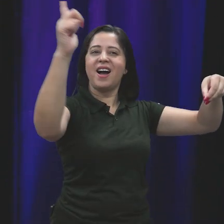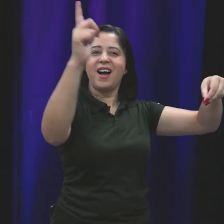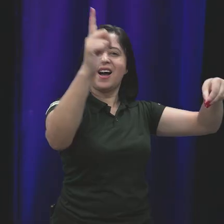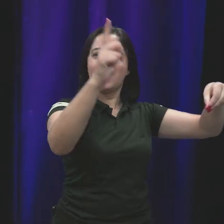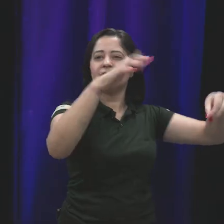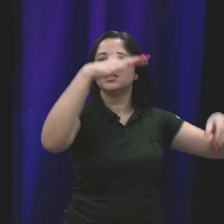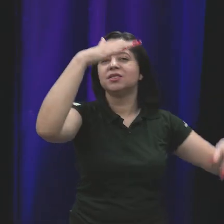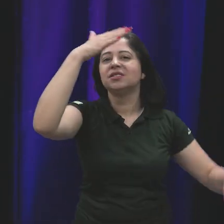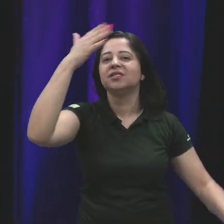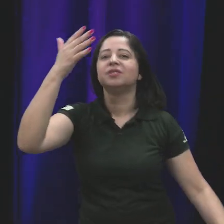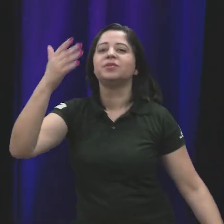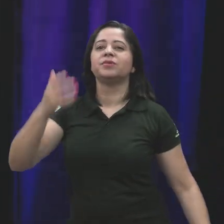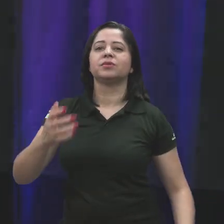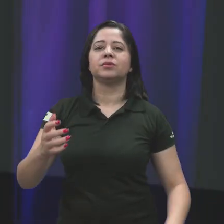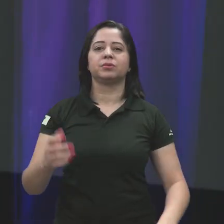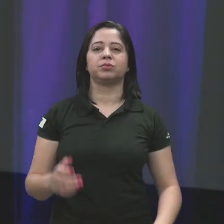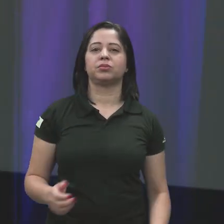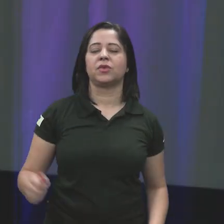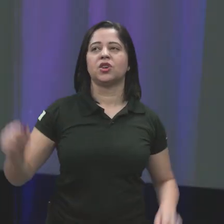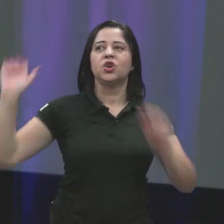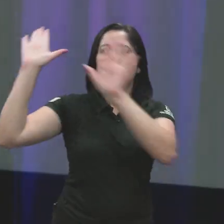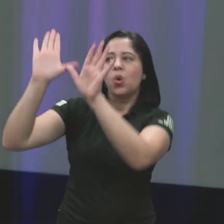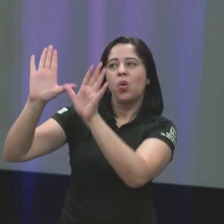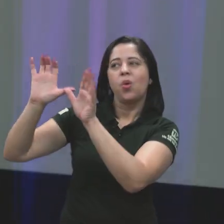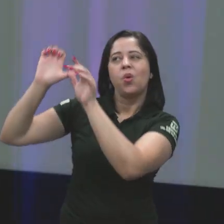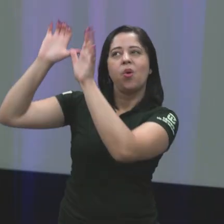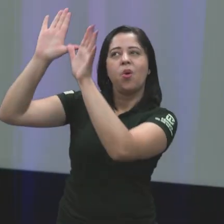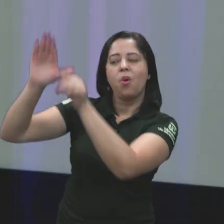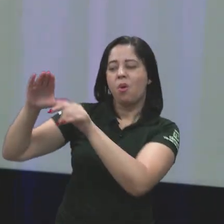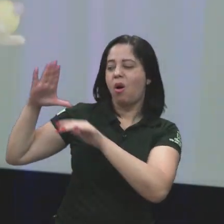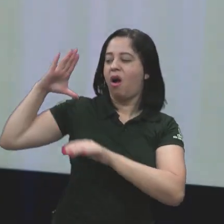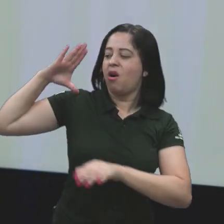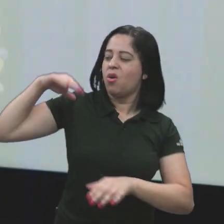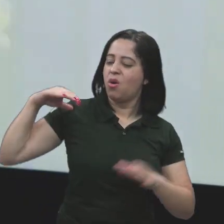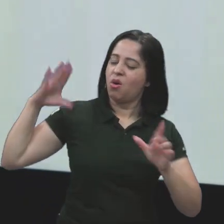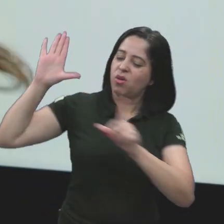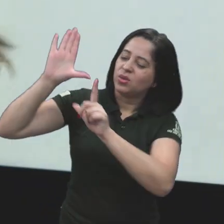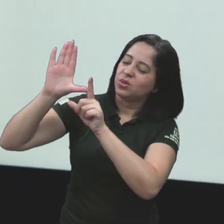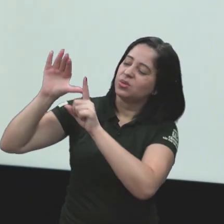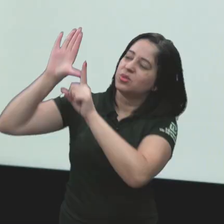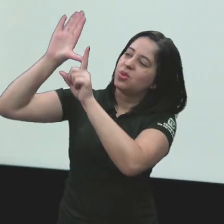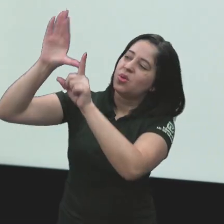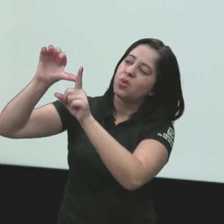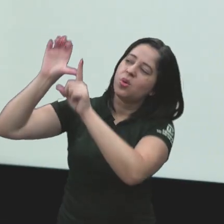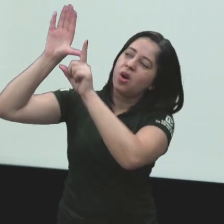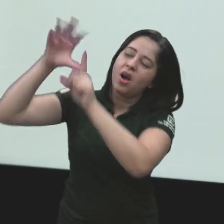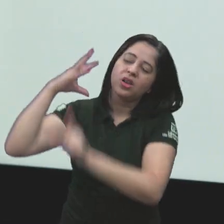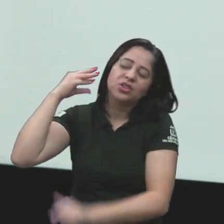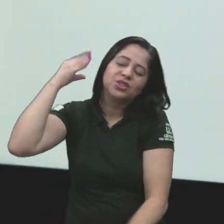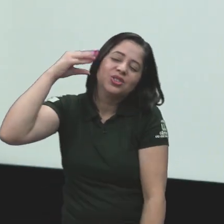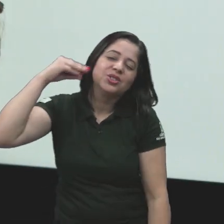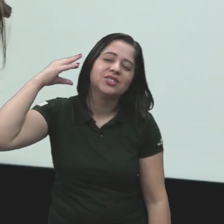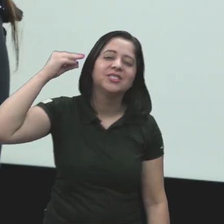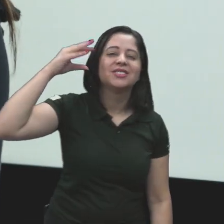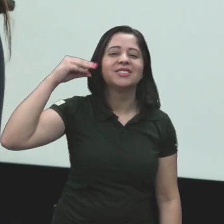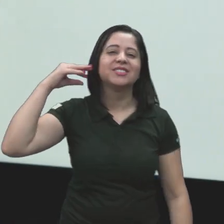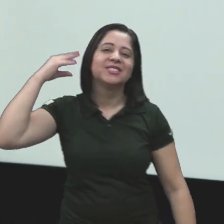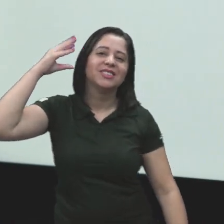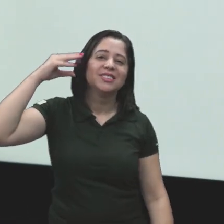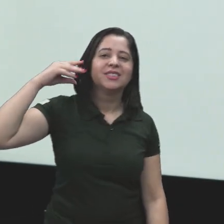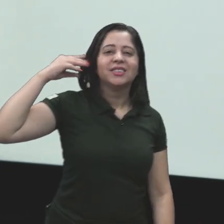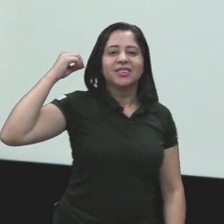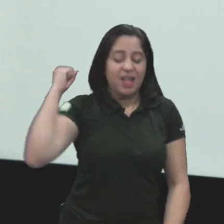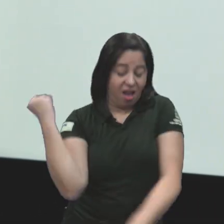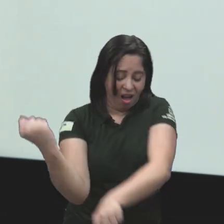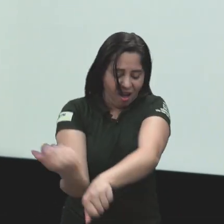varal. A voz do anjo sussurrou no meu ouvido.